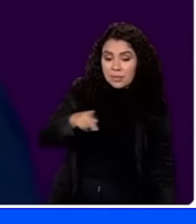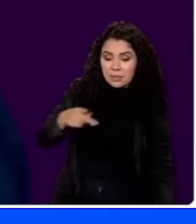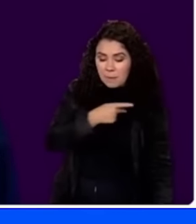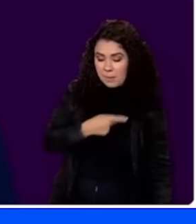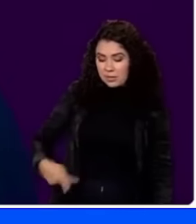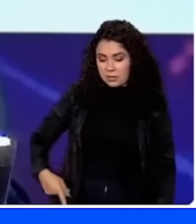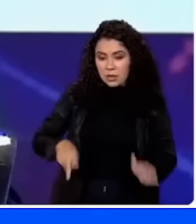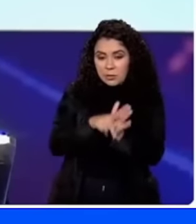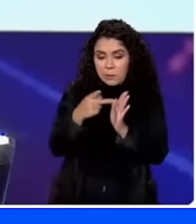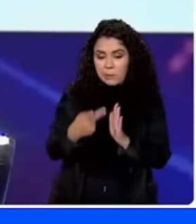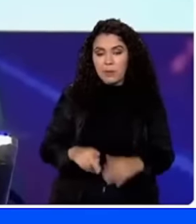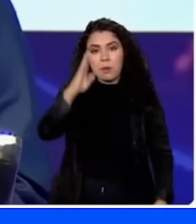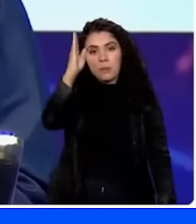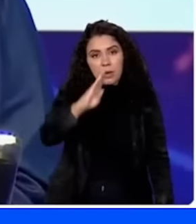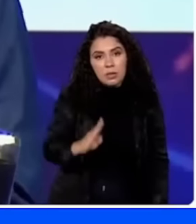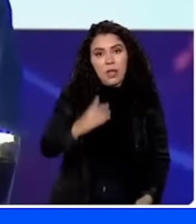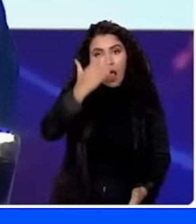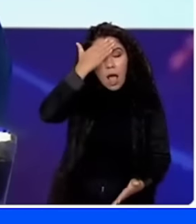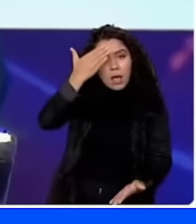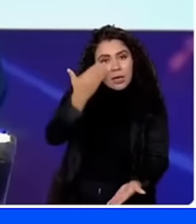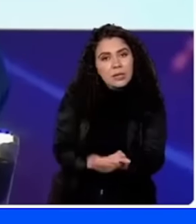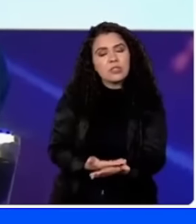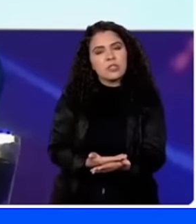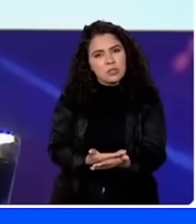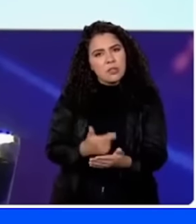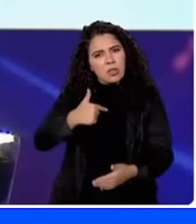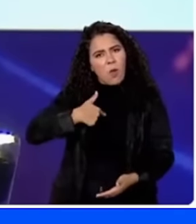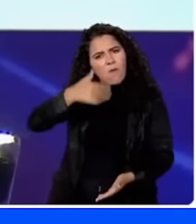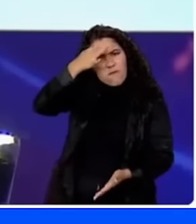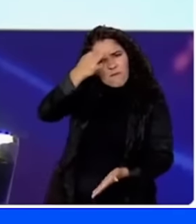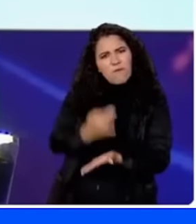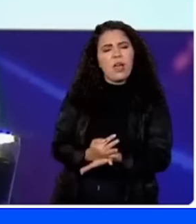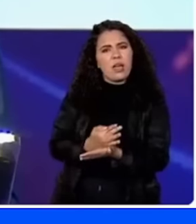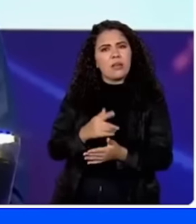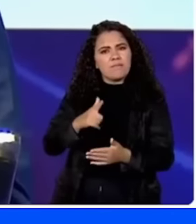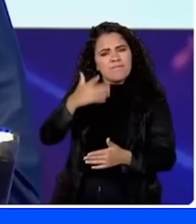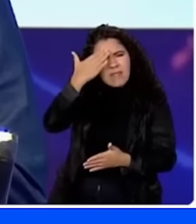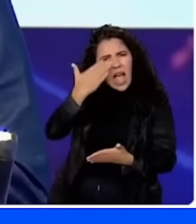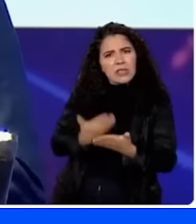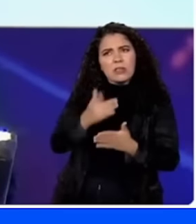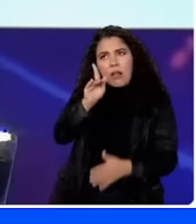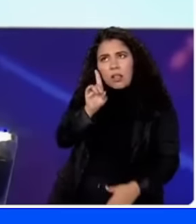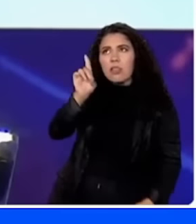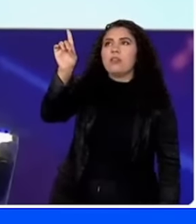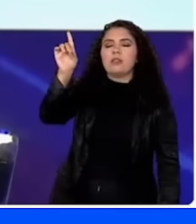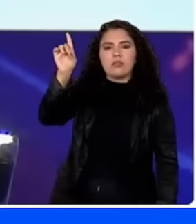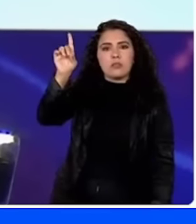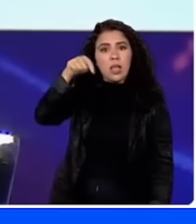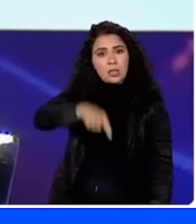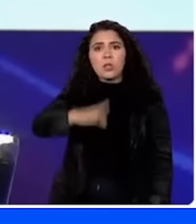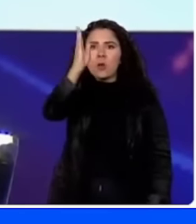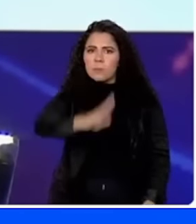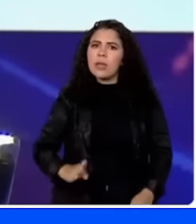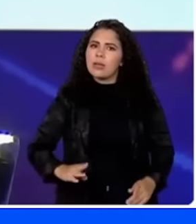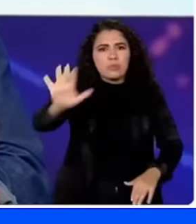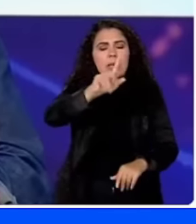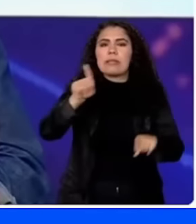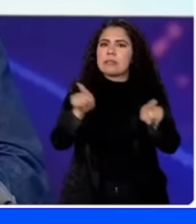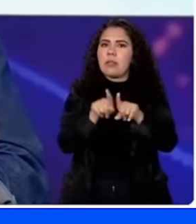que acredita, com a fé que eu acredito em Deus, de que esse país tem que dar